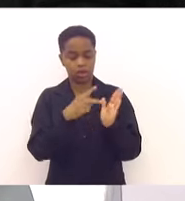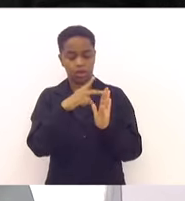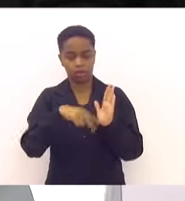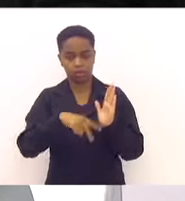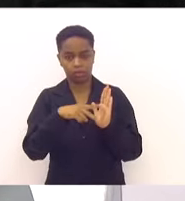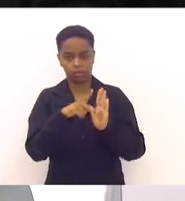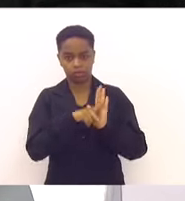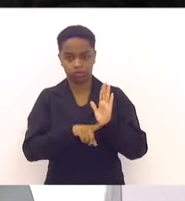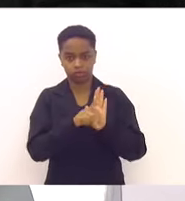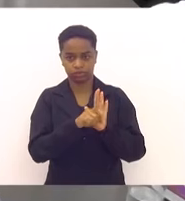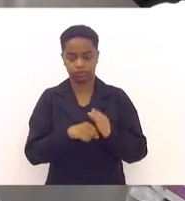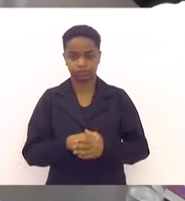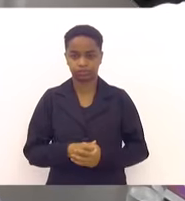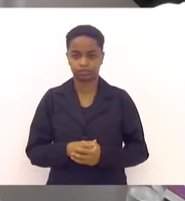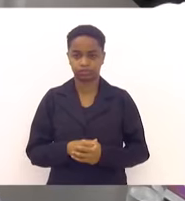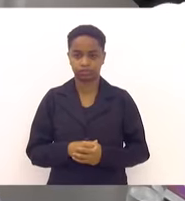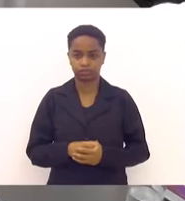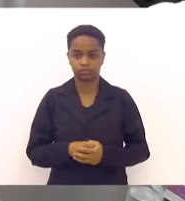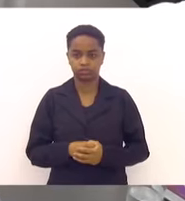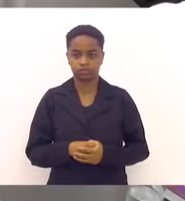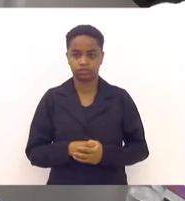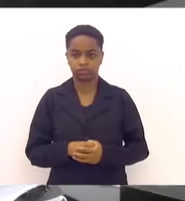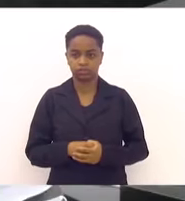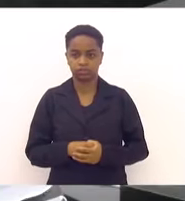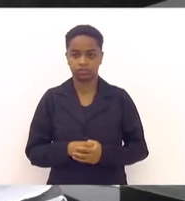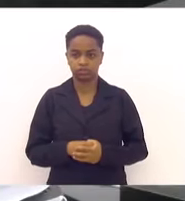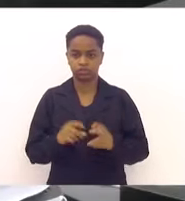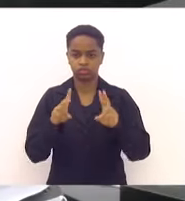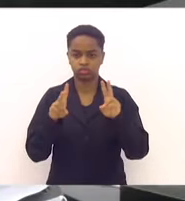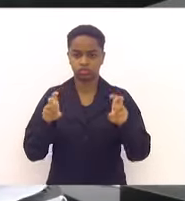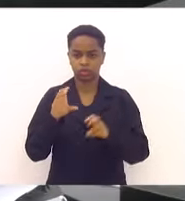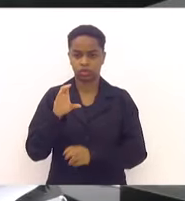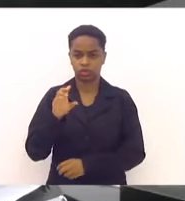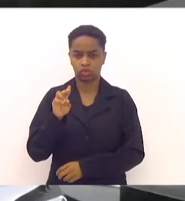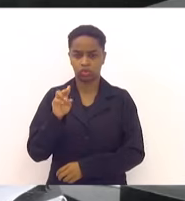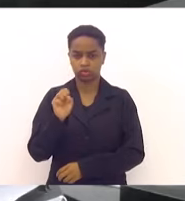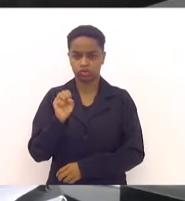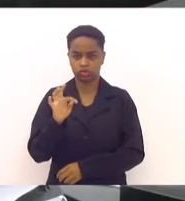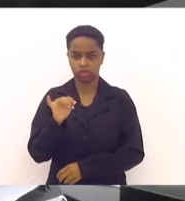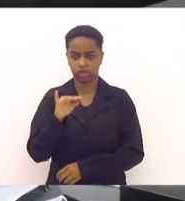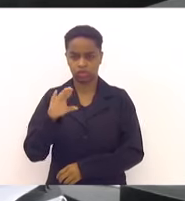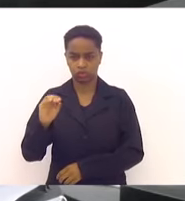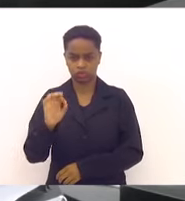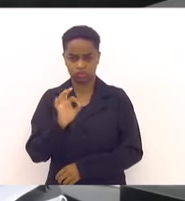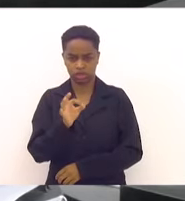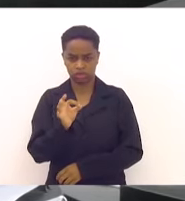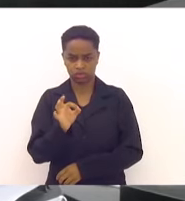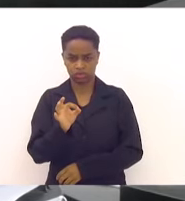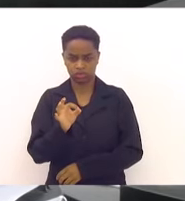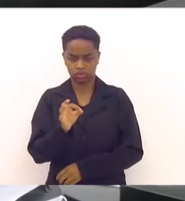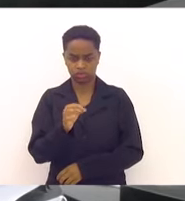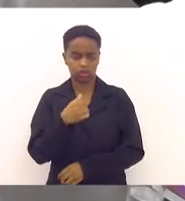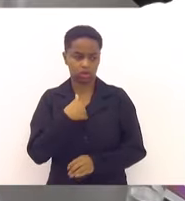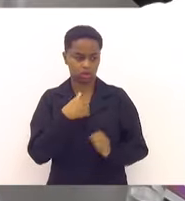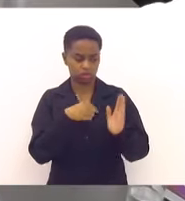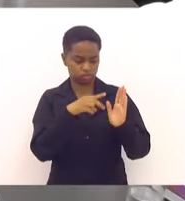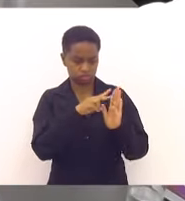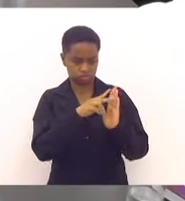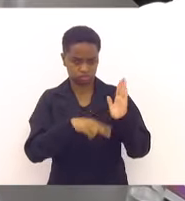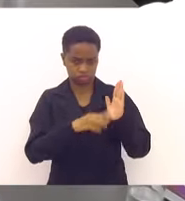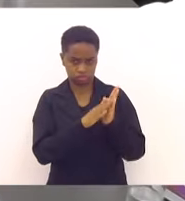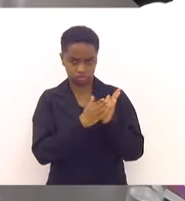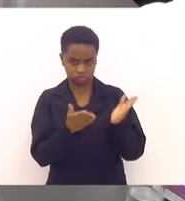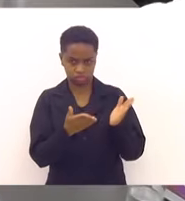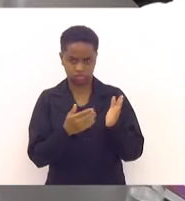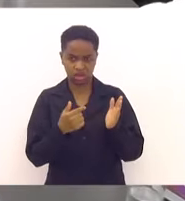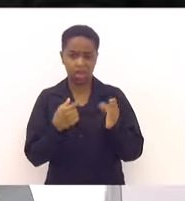artigo 3º. É o de custeio? É o de custeio de atletas? Eu estou abrindo aqui. Parece que sim. É